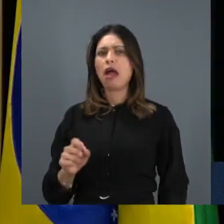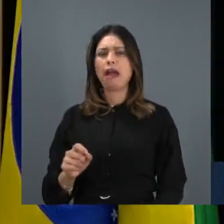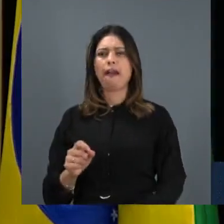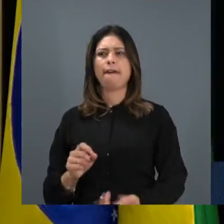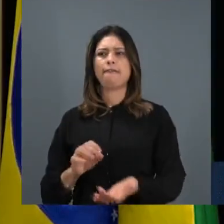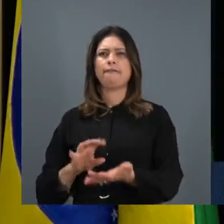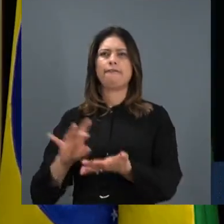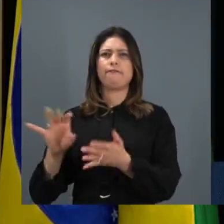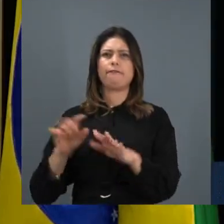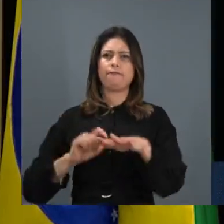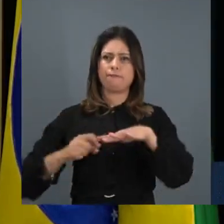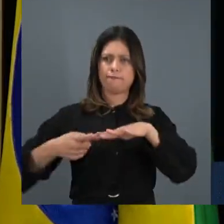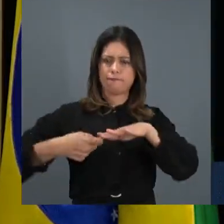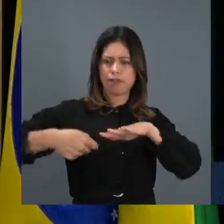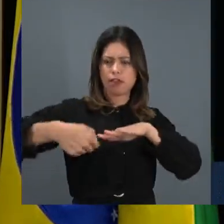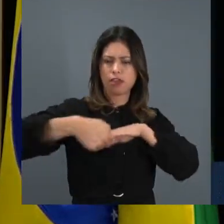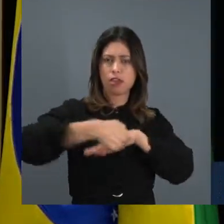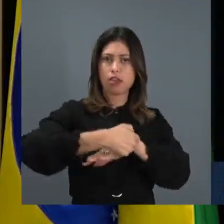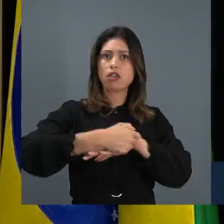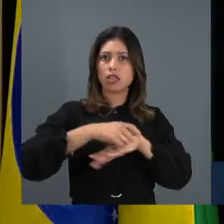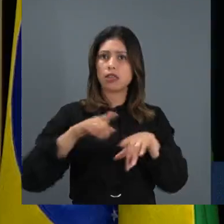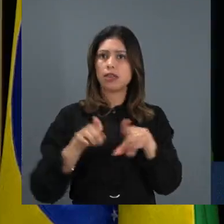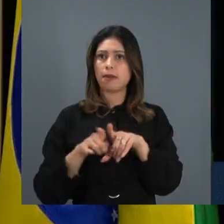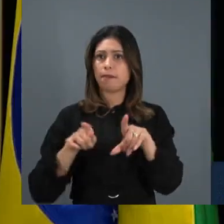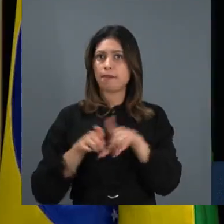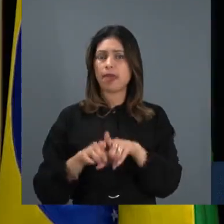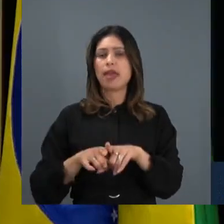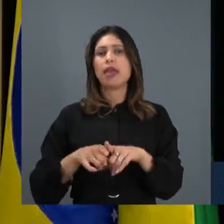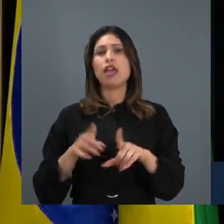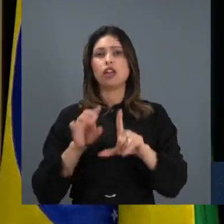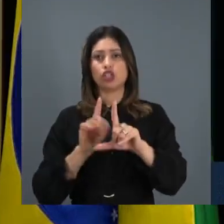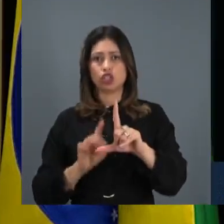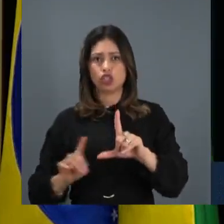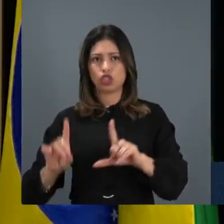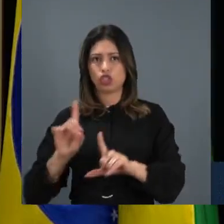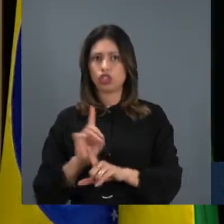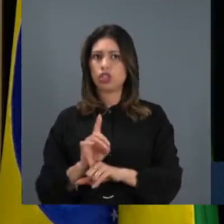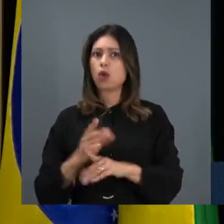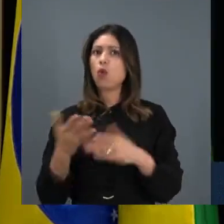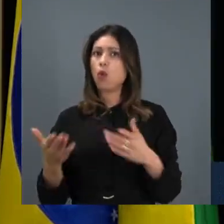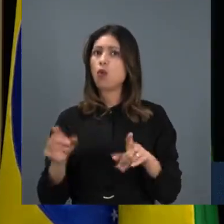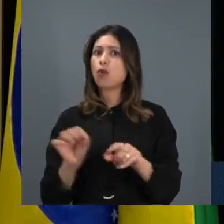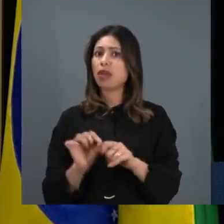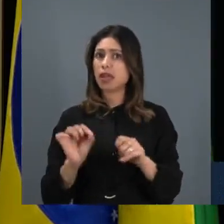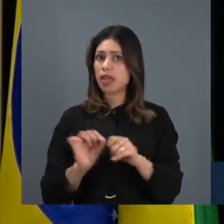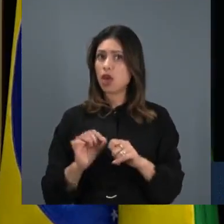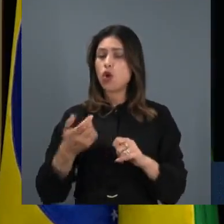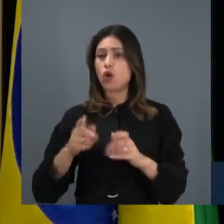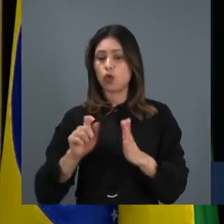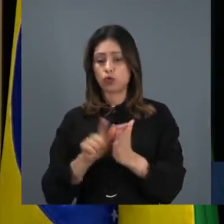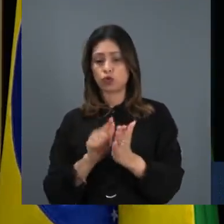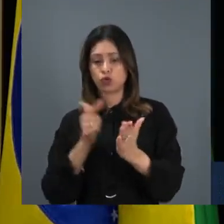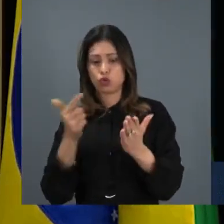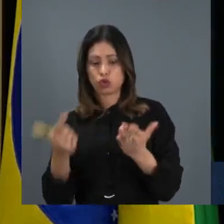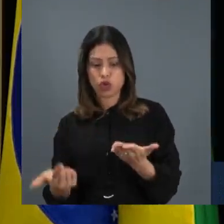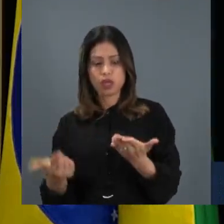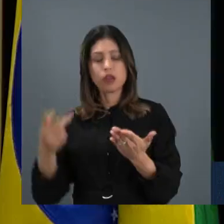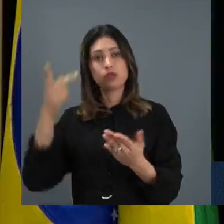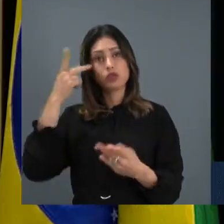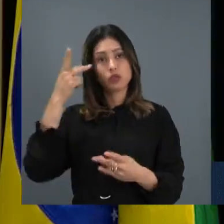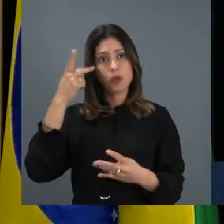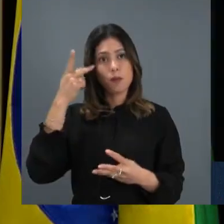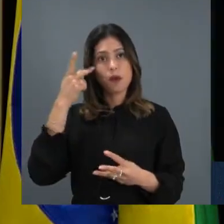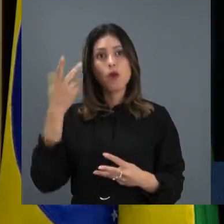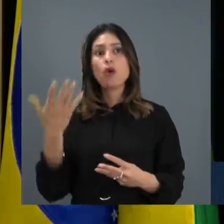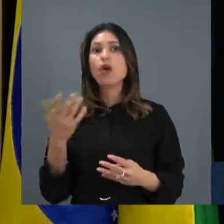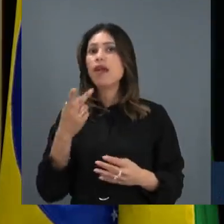news e das chamadas milícias digitais. O tradicional e respeitável jornal O Estado de São Paulo, Estadão, publicou